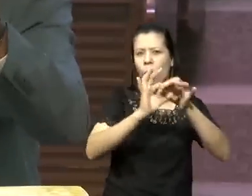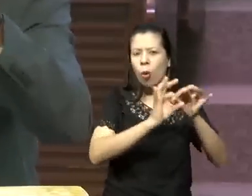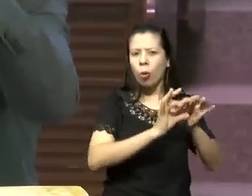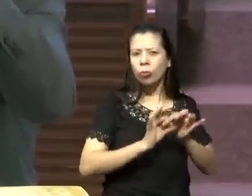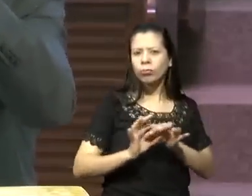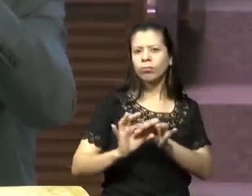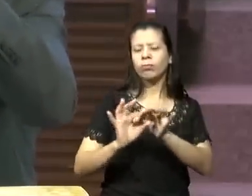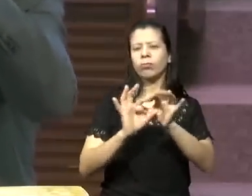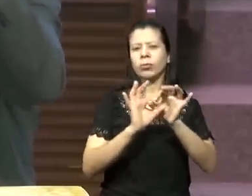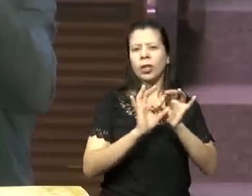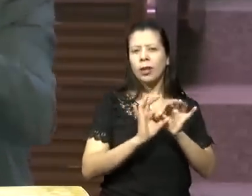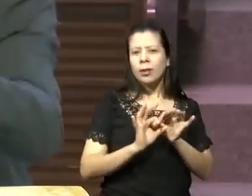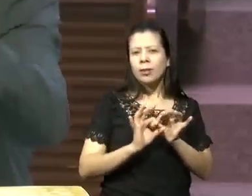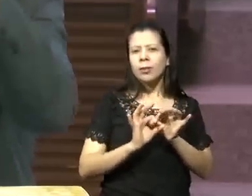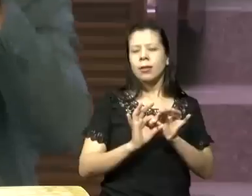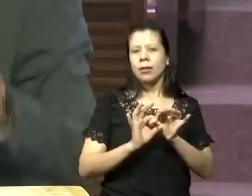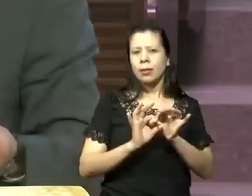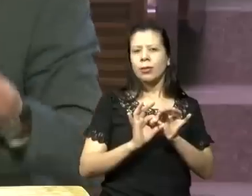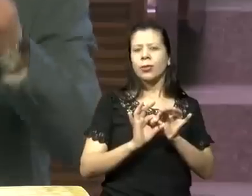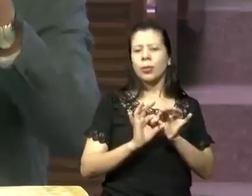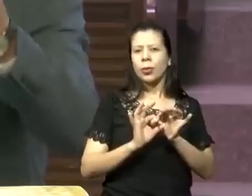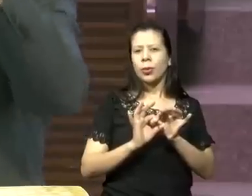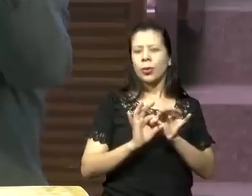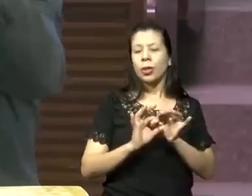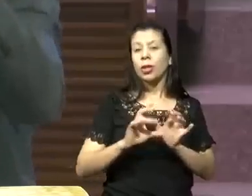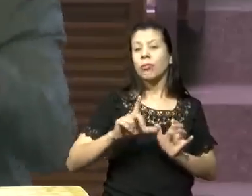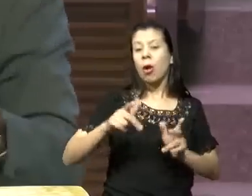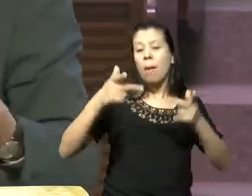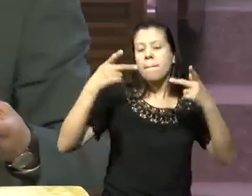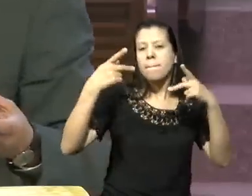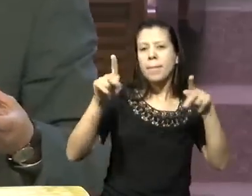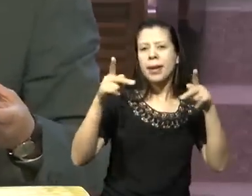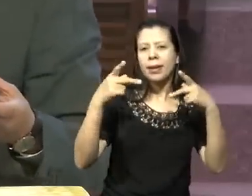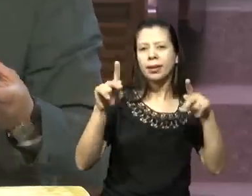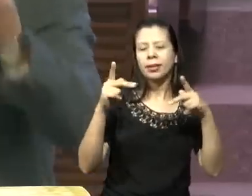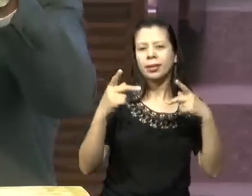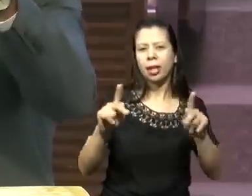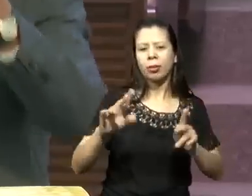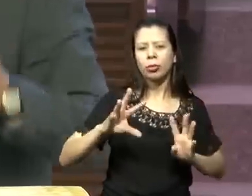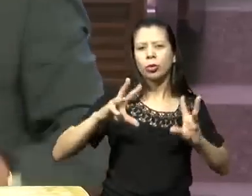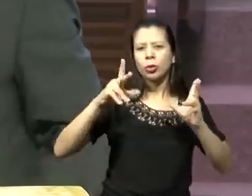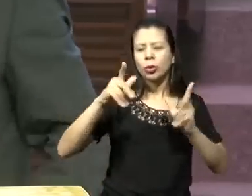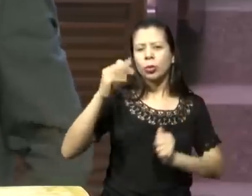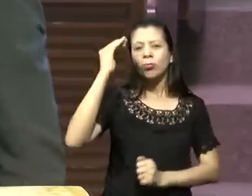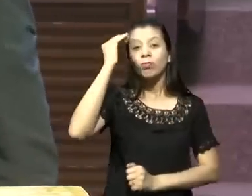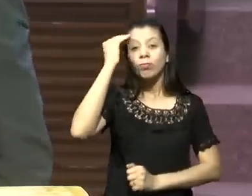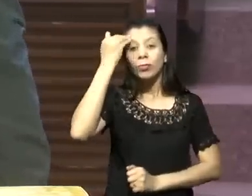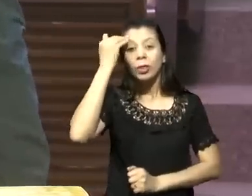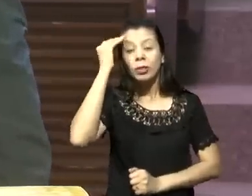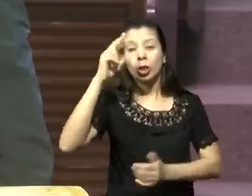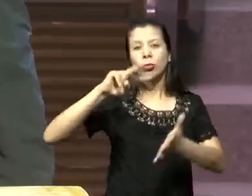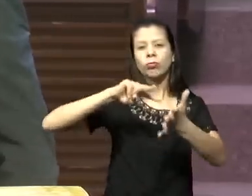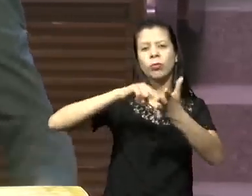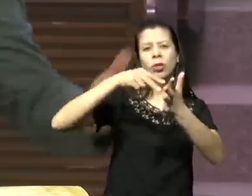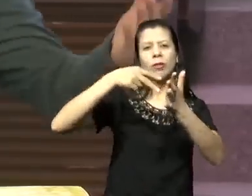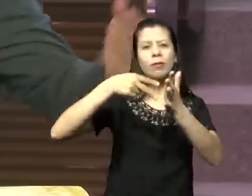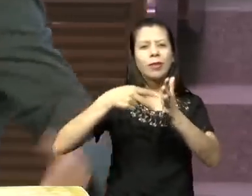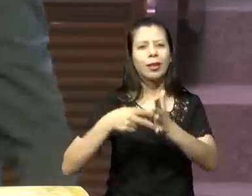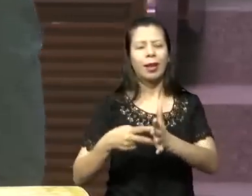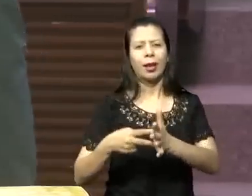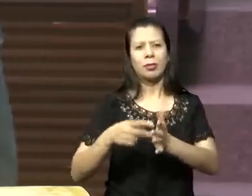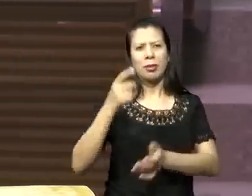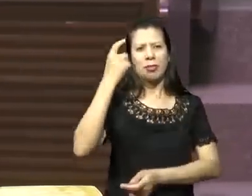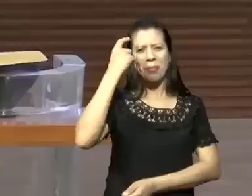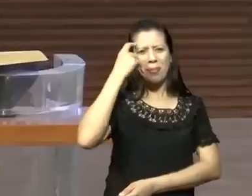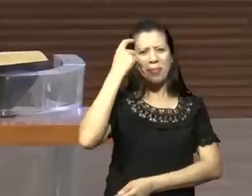trazer para suprir as necessidades dos seus filhos hoje e o que essa mensagem significa para você dois